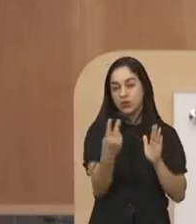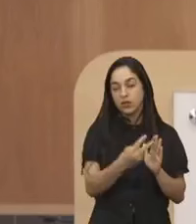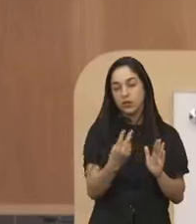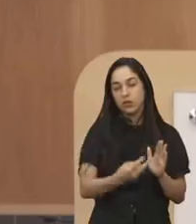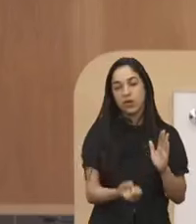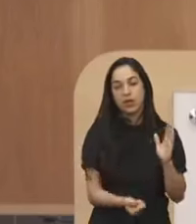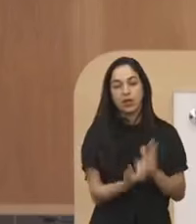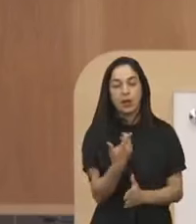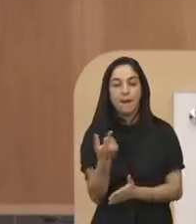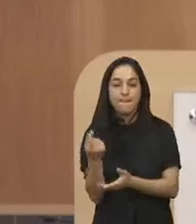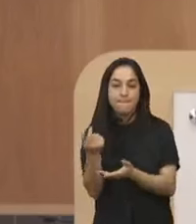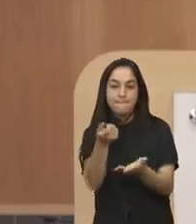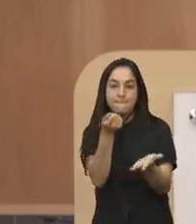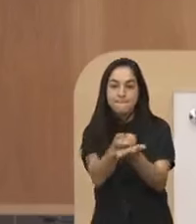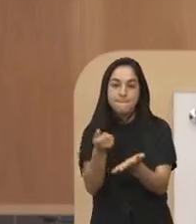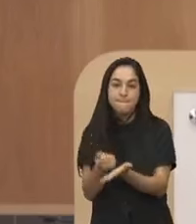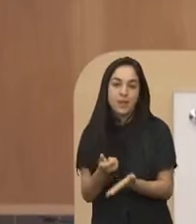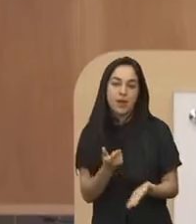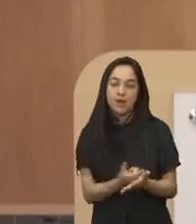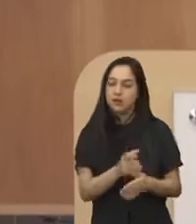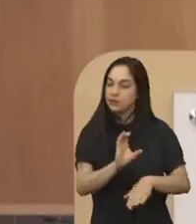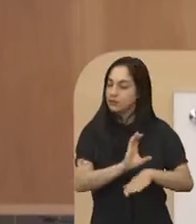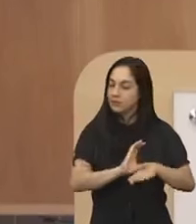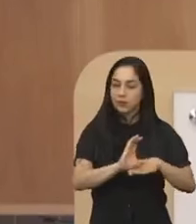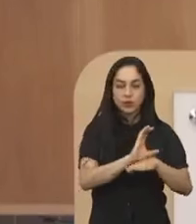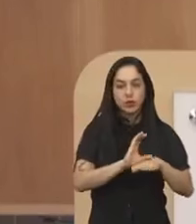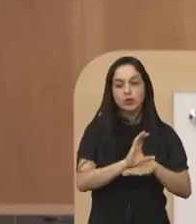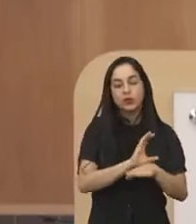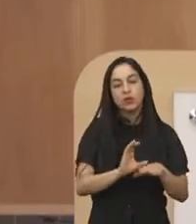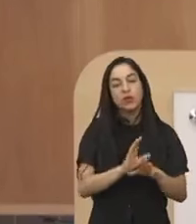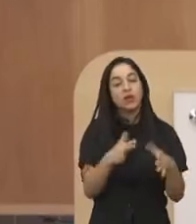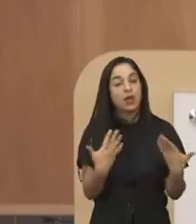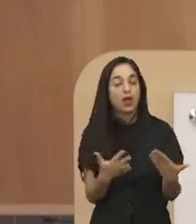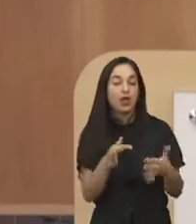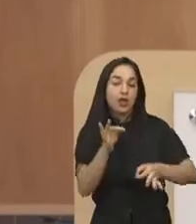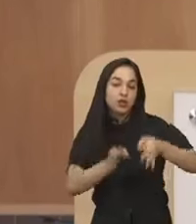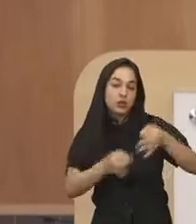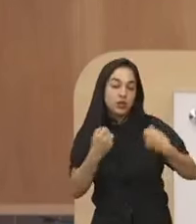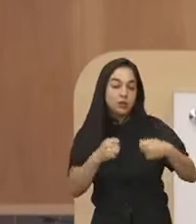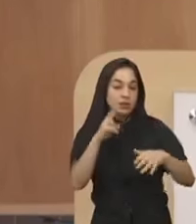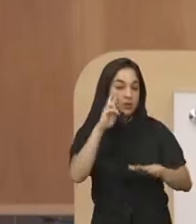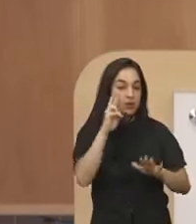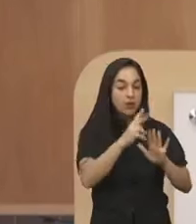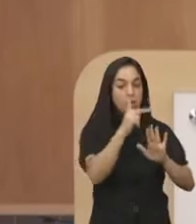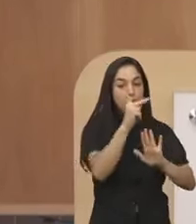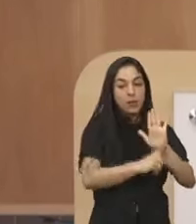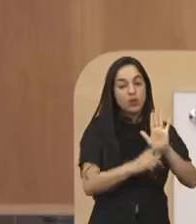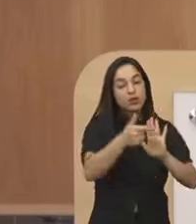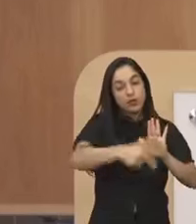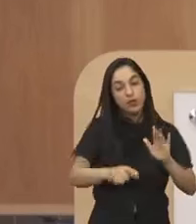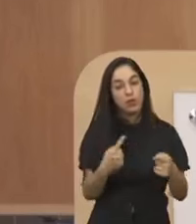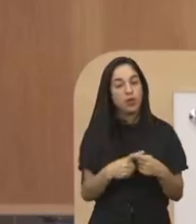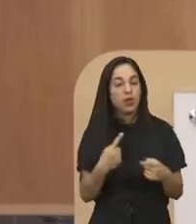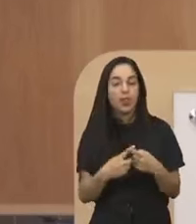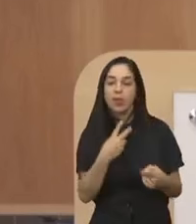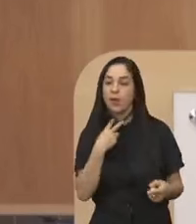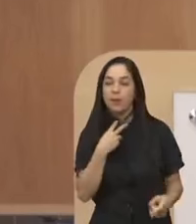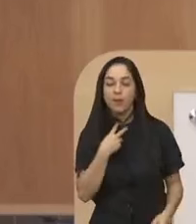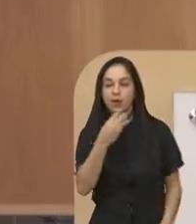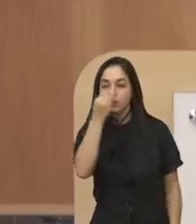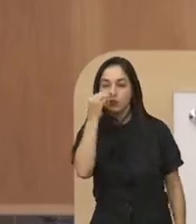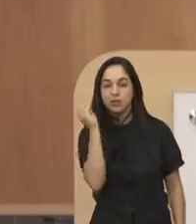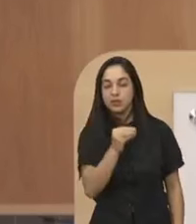despesa sem previsão legal específica se torna inconstitucional. Aí o departamento jurídico vai ter que rever o projeto, porque você não pode suprimir o direito do